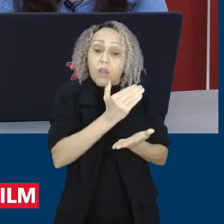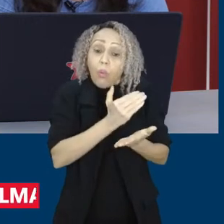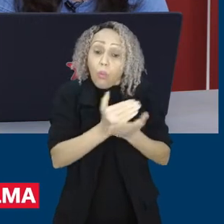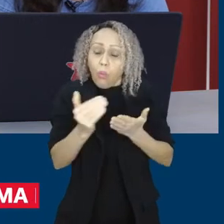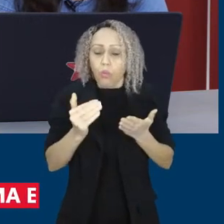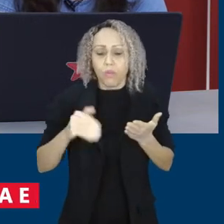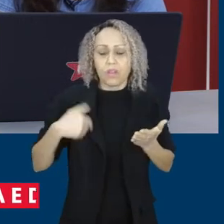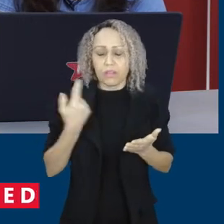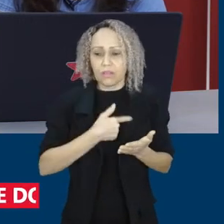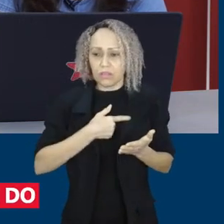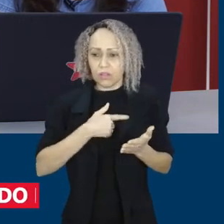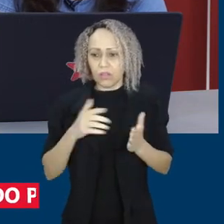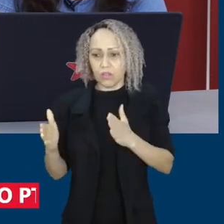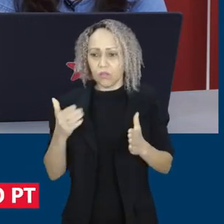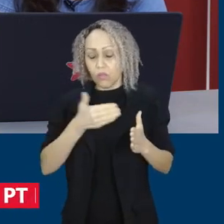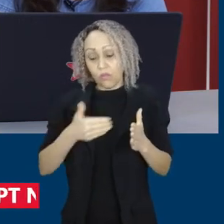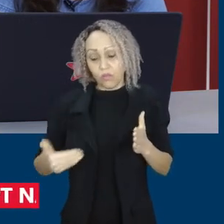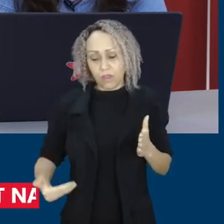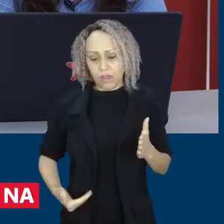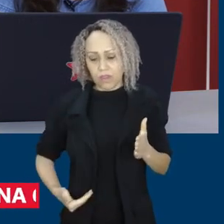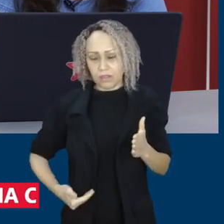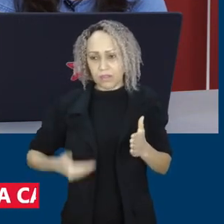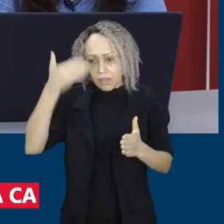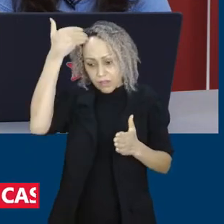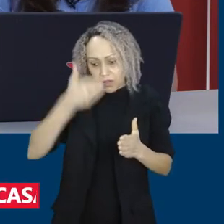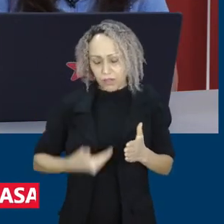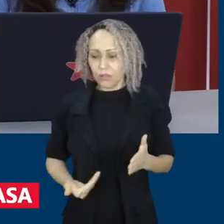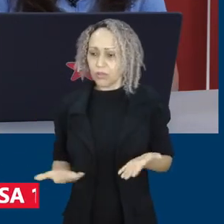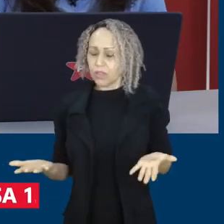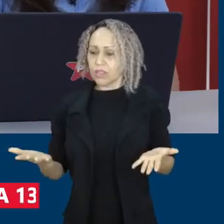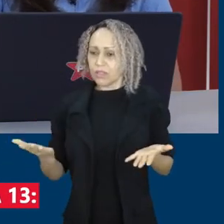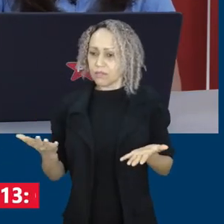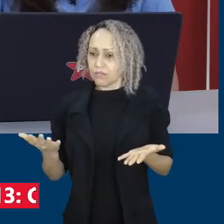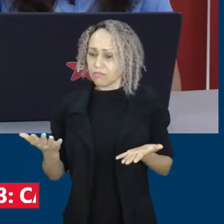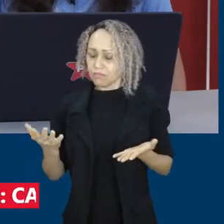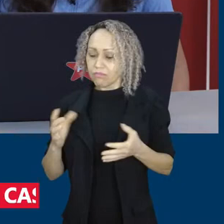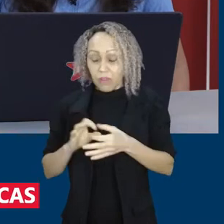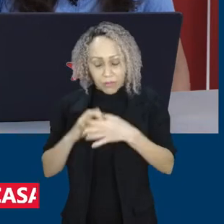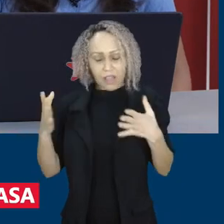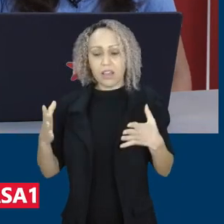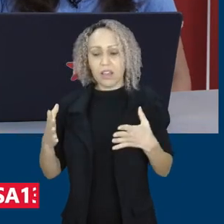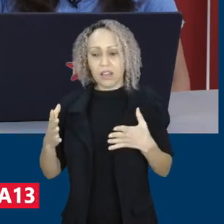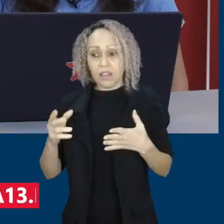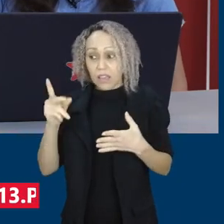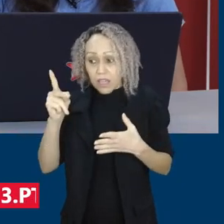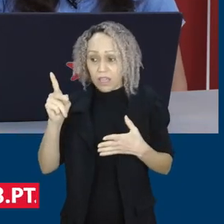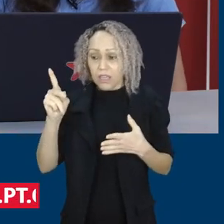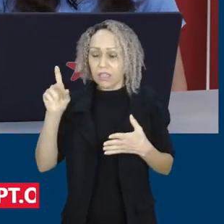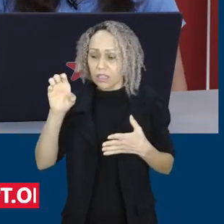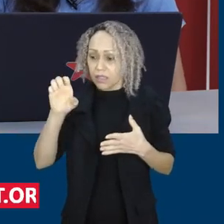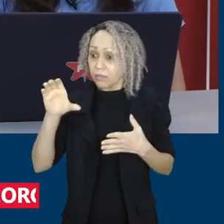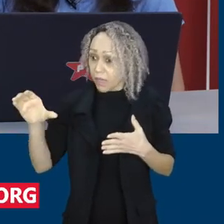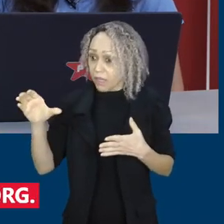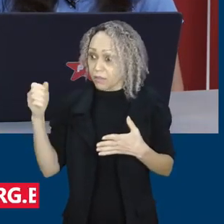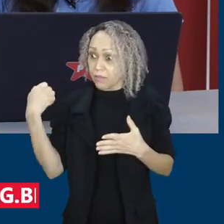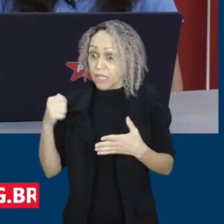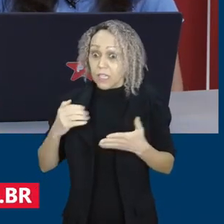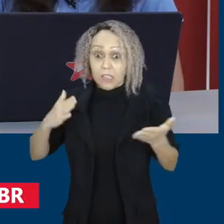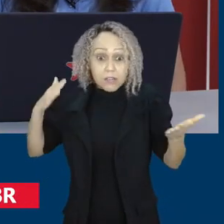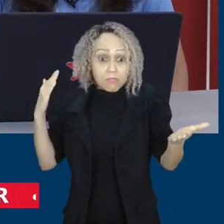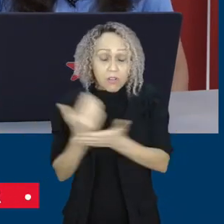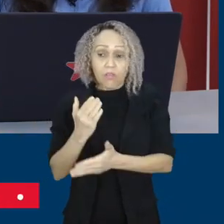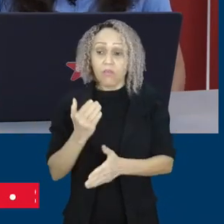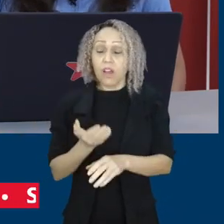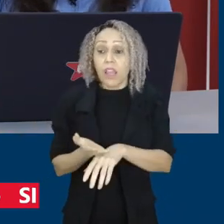nosso dia eu tô à tua disposição e vamos lá essa fé tem que ser aprovada antes do dia 15 Nas duas